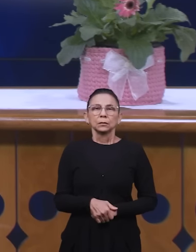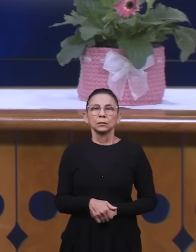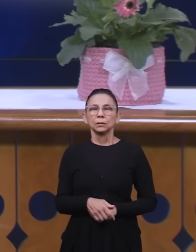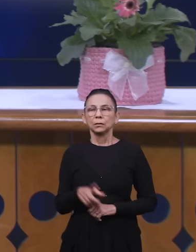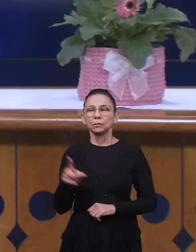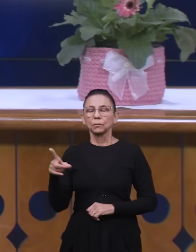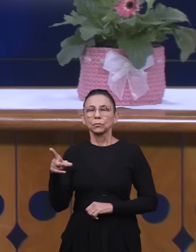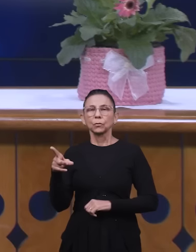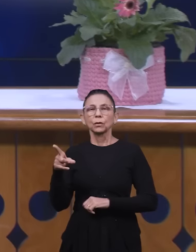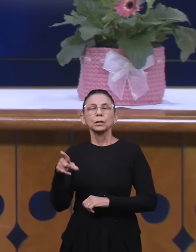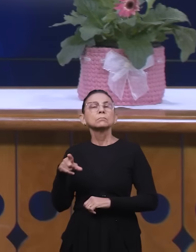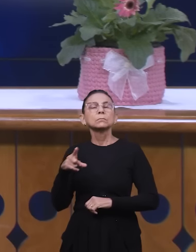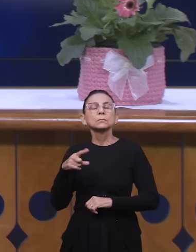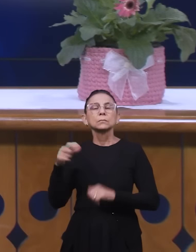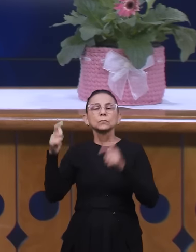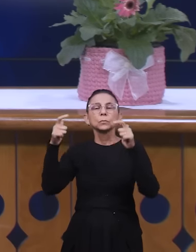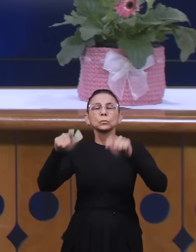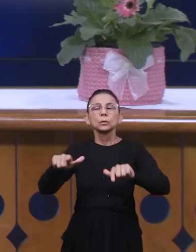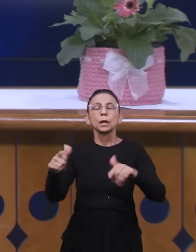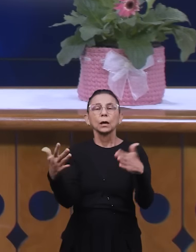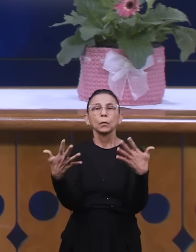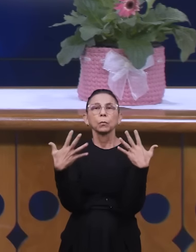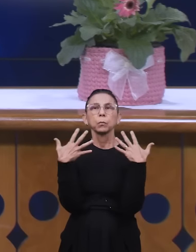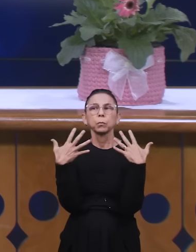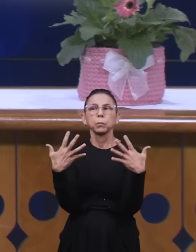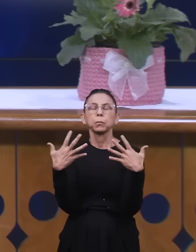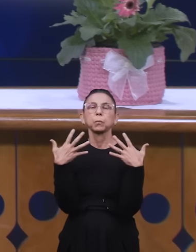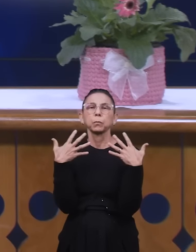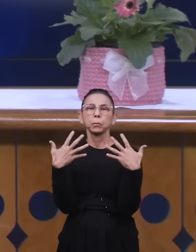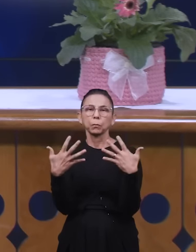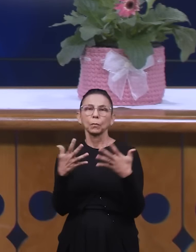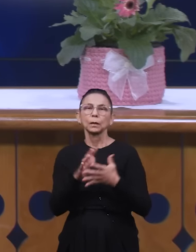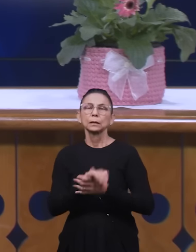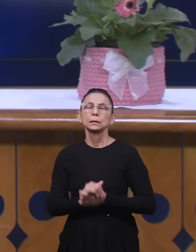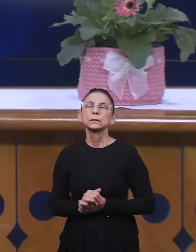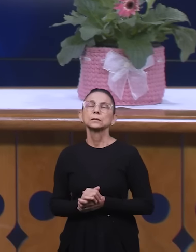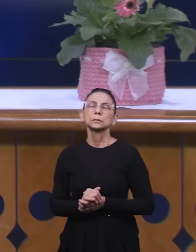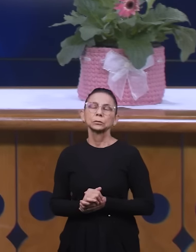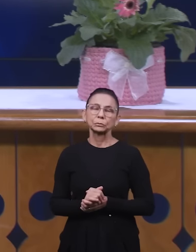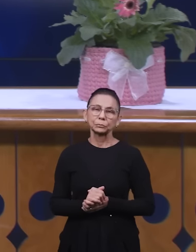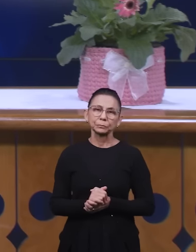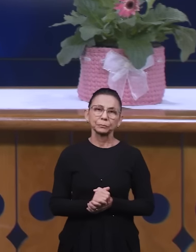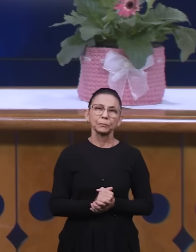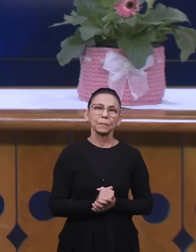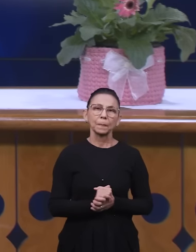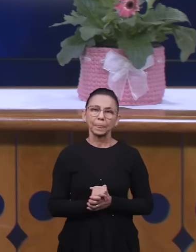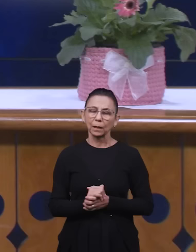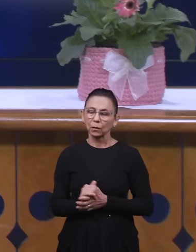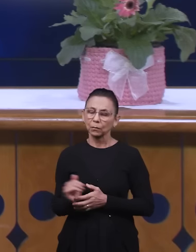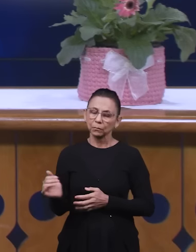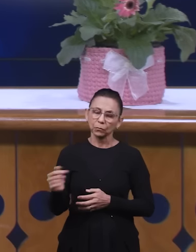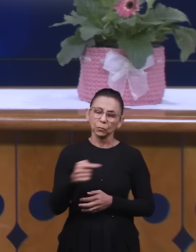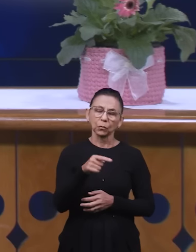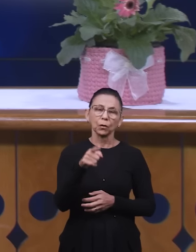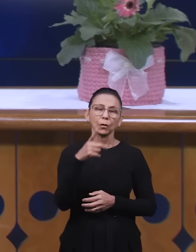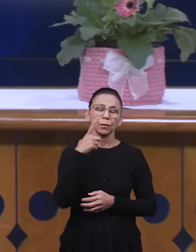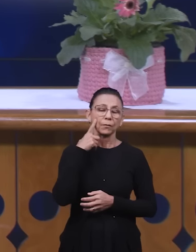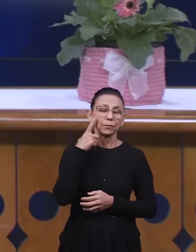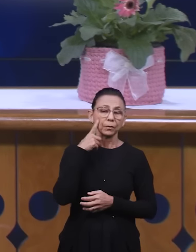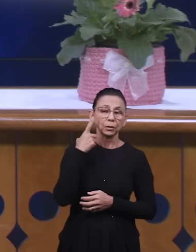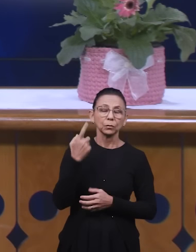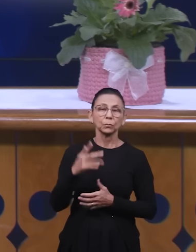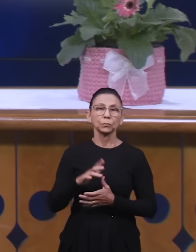foi levado ao deserto, Jesus padeceu ali com muitas